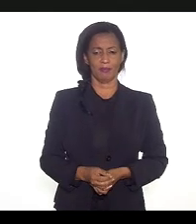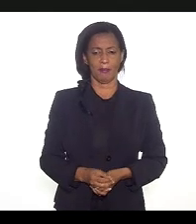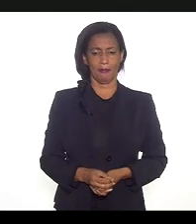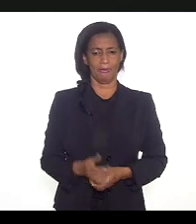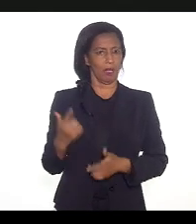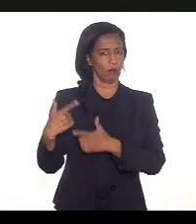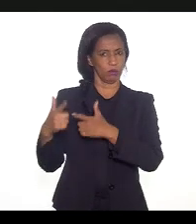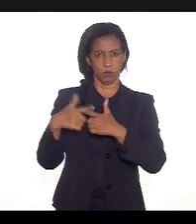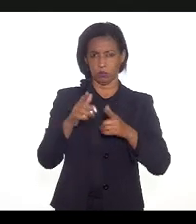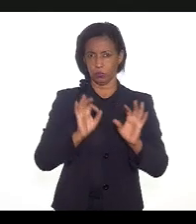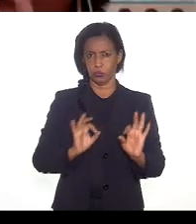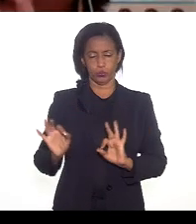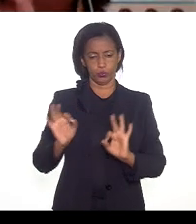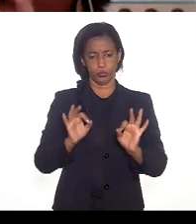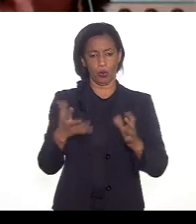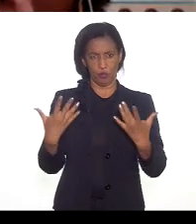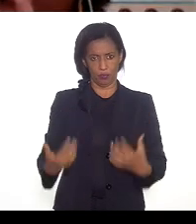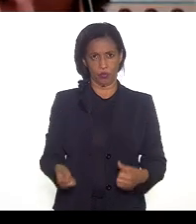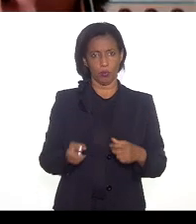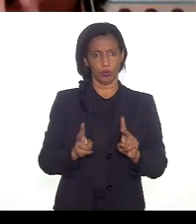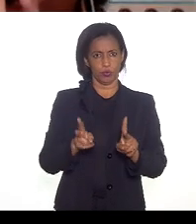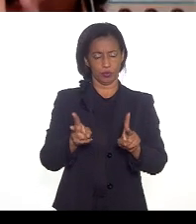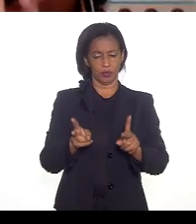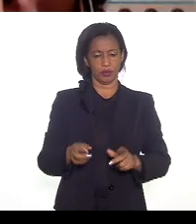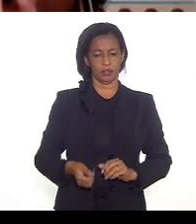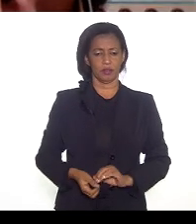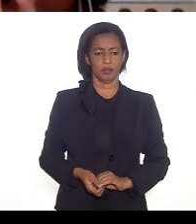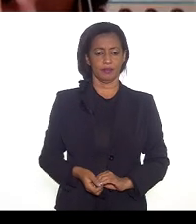Sem problema. Então, vamos lá.